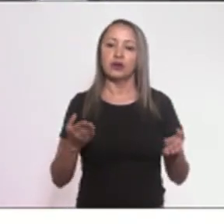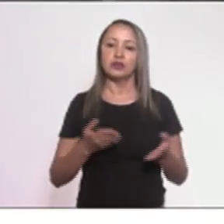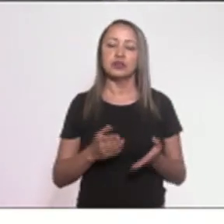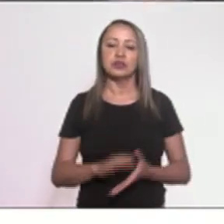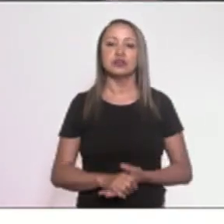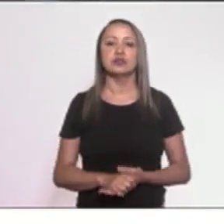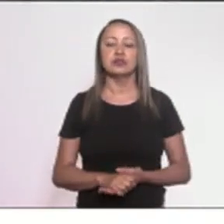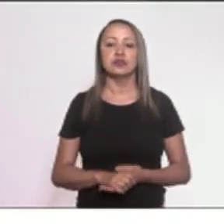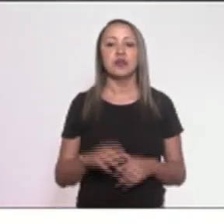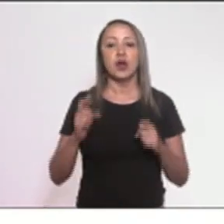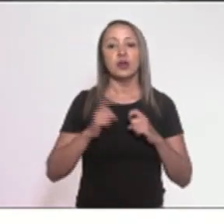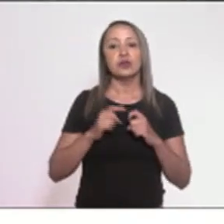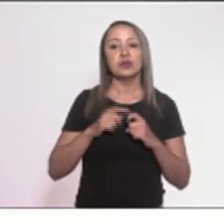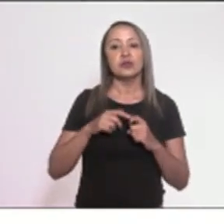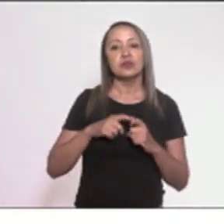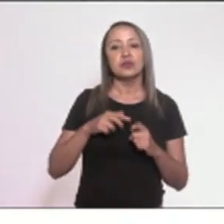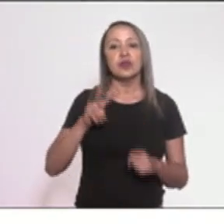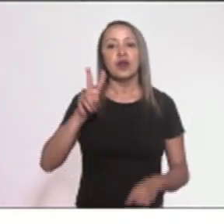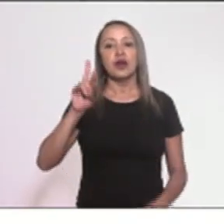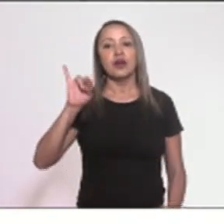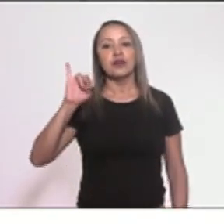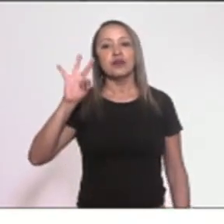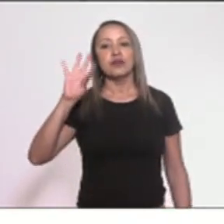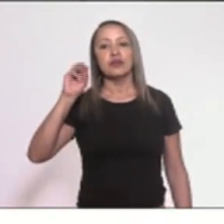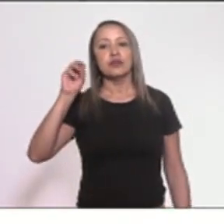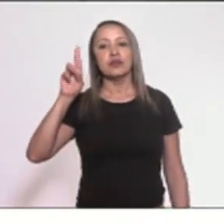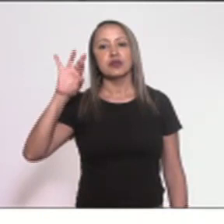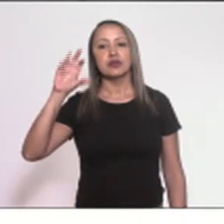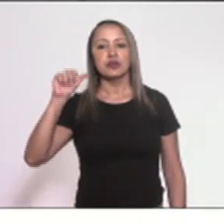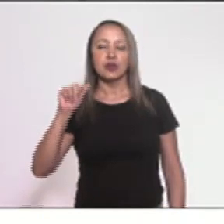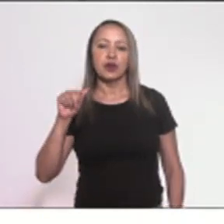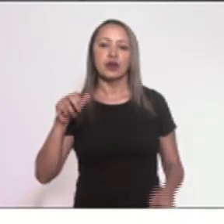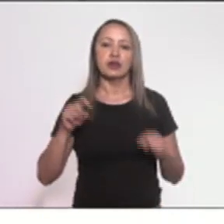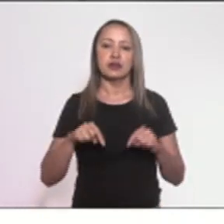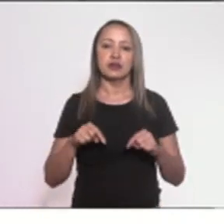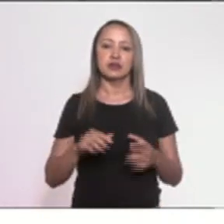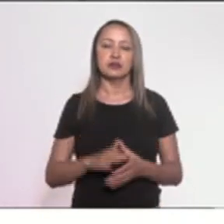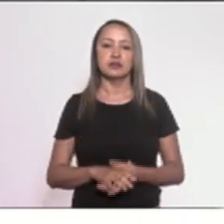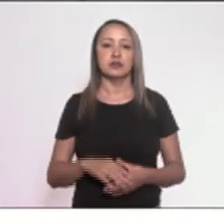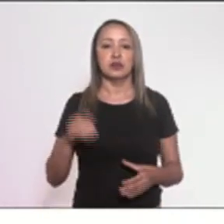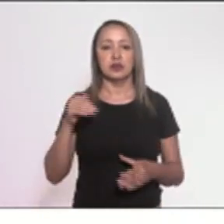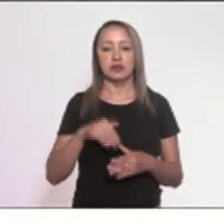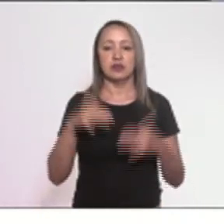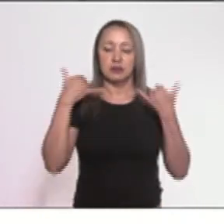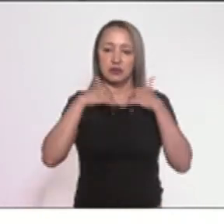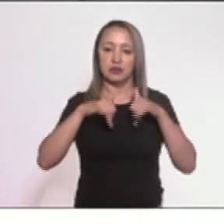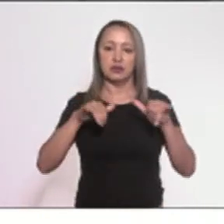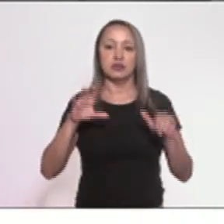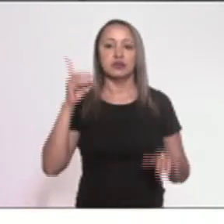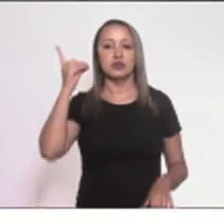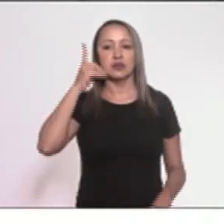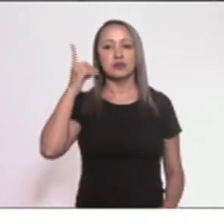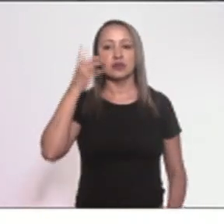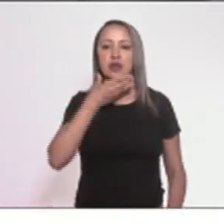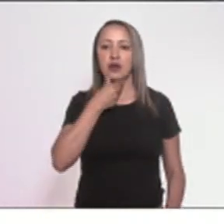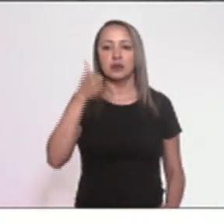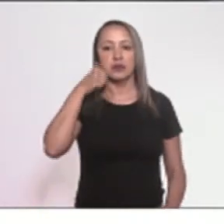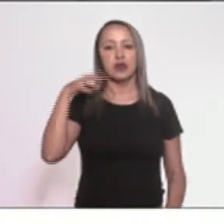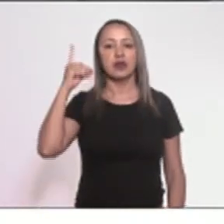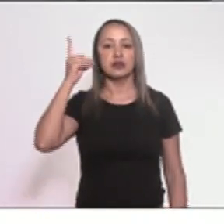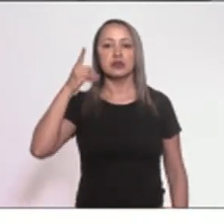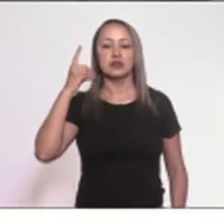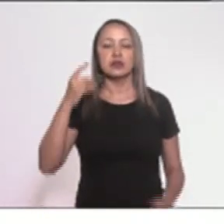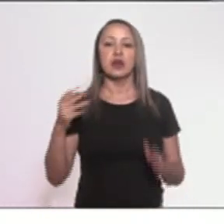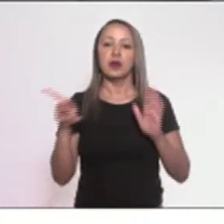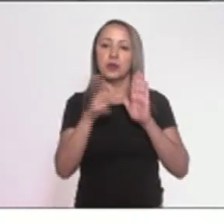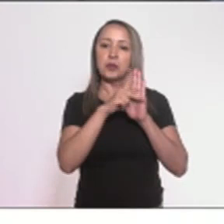acompanhando a votação, para dizer aos senhores e senhoras deputados que esse projeto que